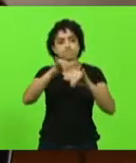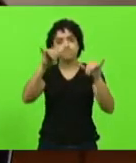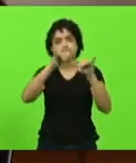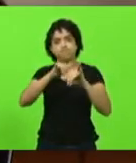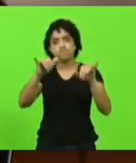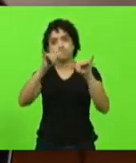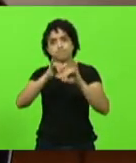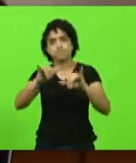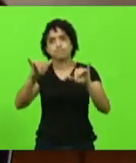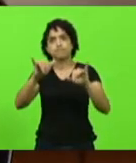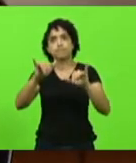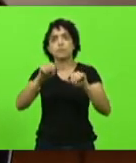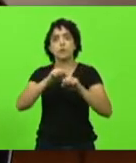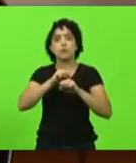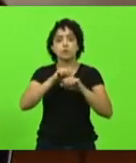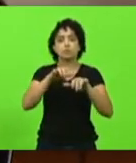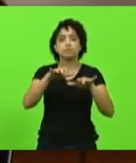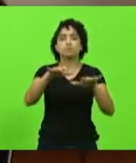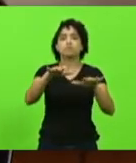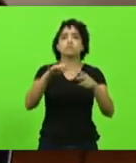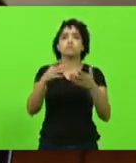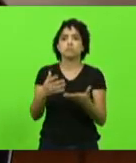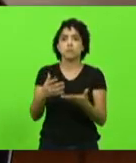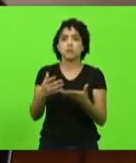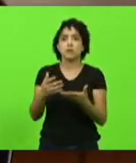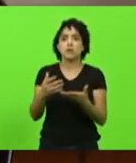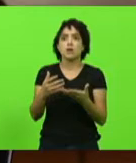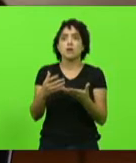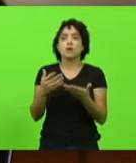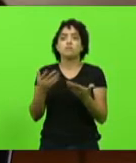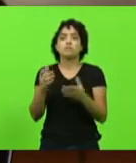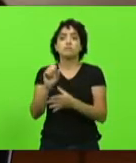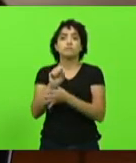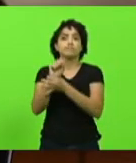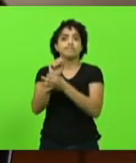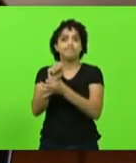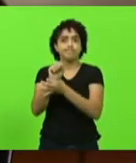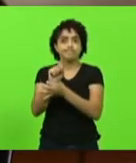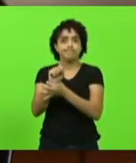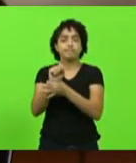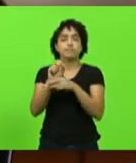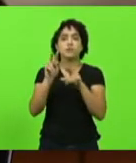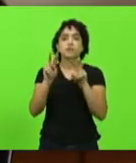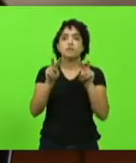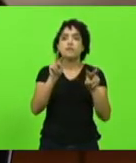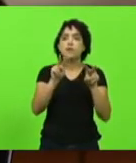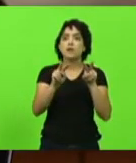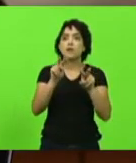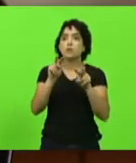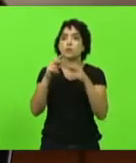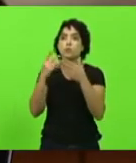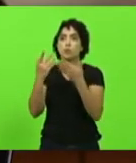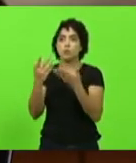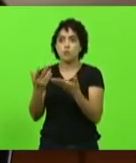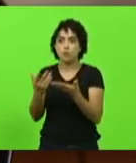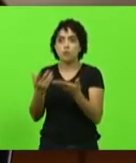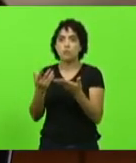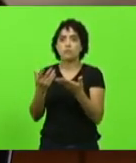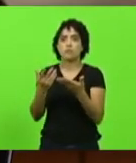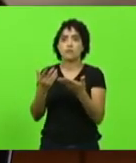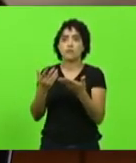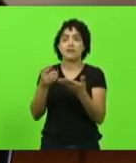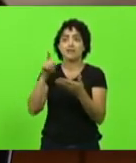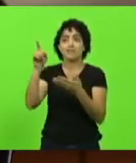uma informação segura, como sempre a imprensa leva, levando o olhar para a União, para a